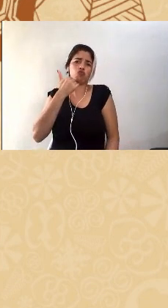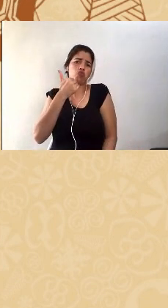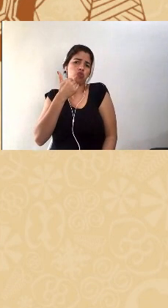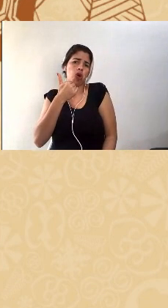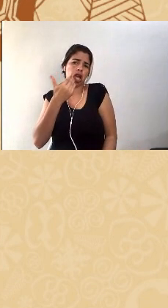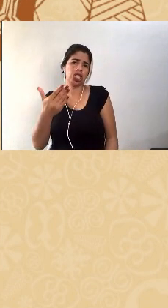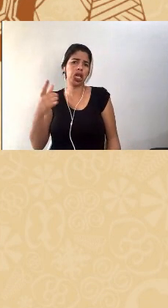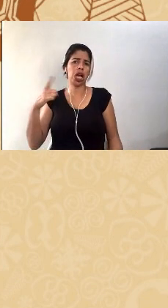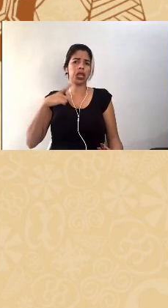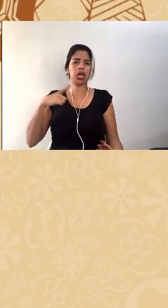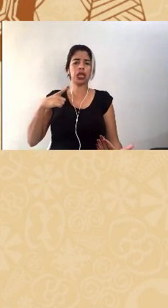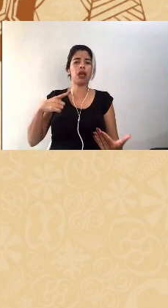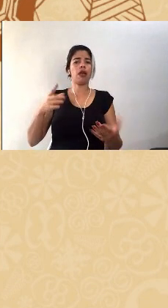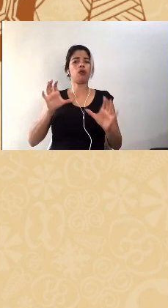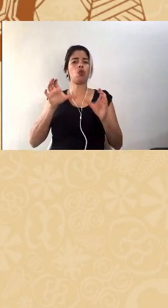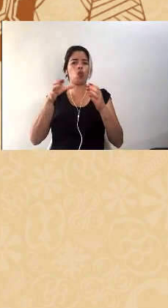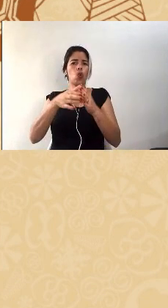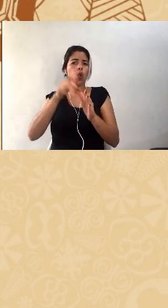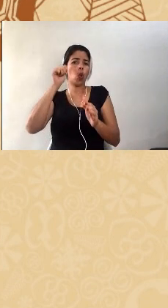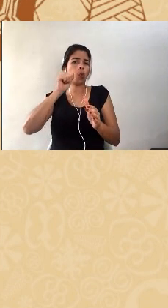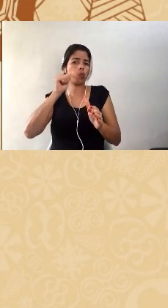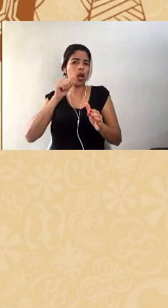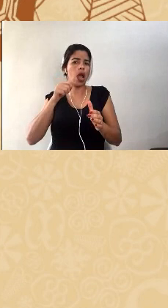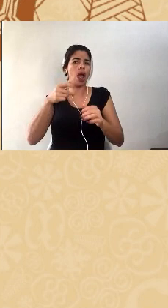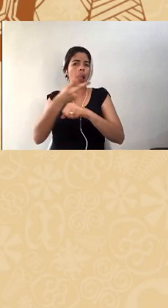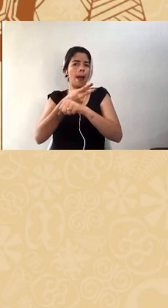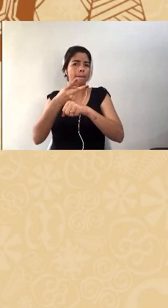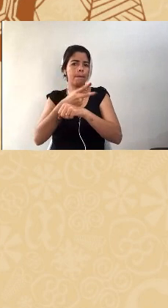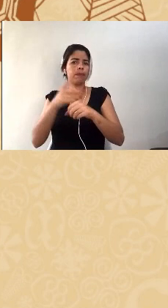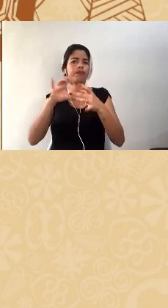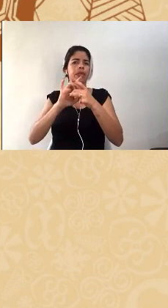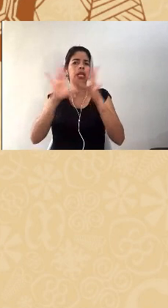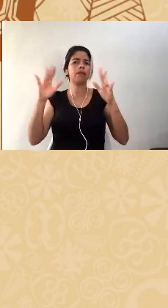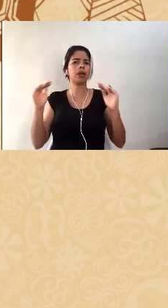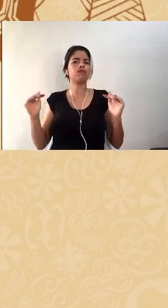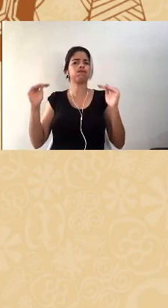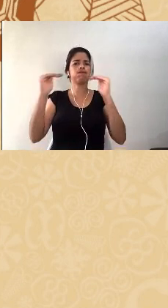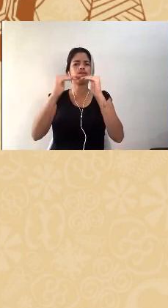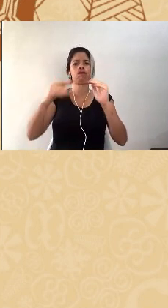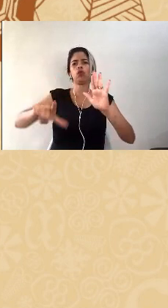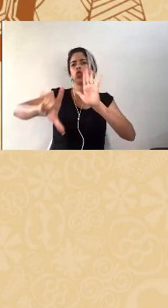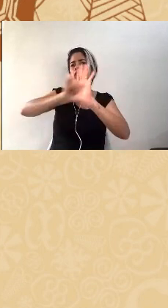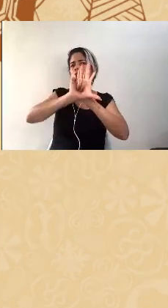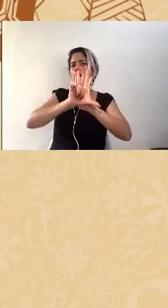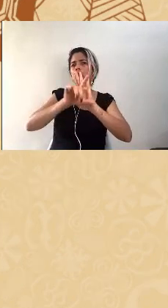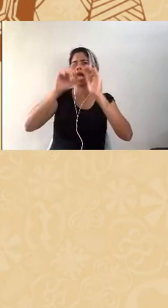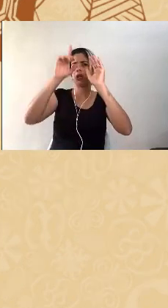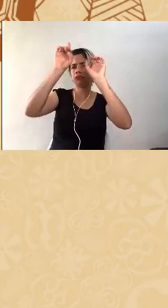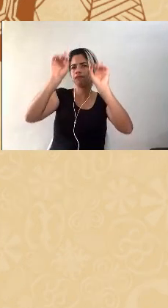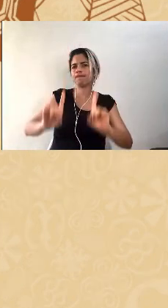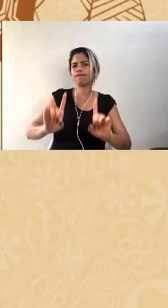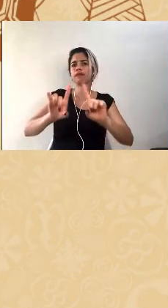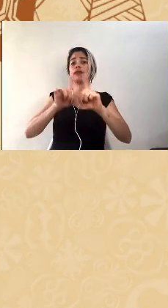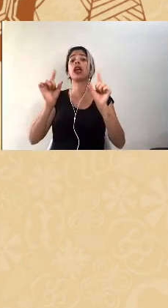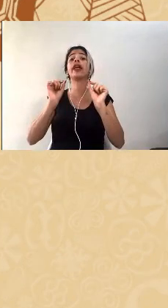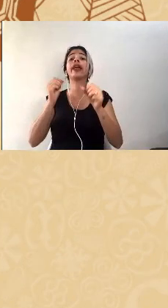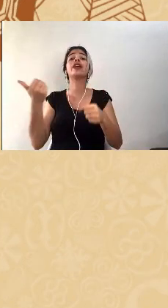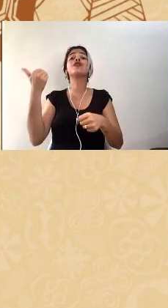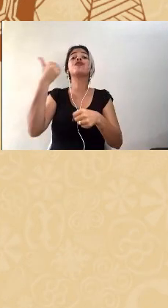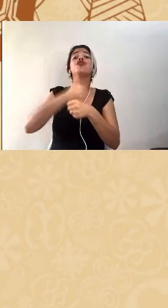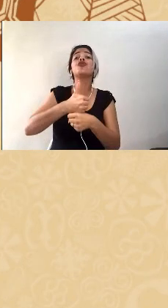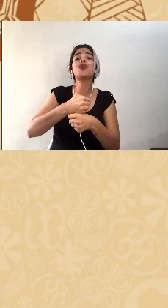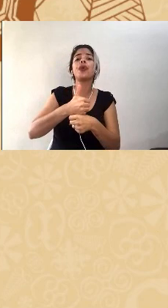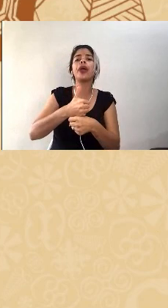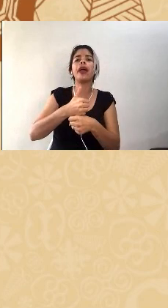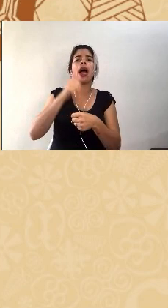o feminismo buscando liberdade, igualdade de direitos, mas, né, quem vai substituir, né,